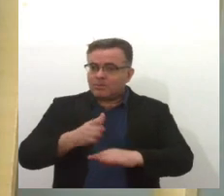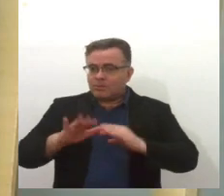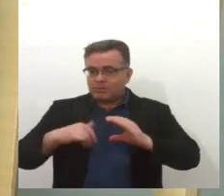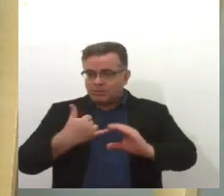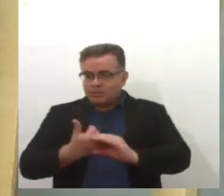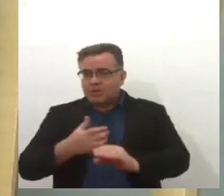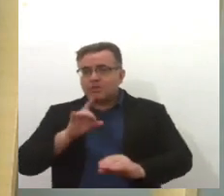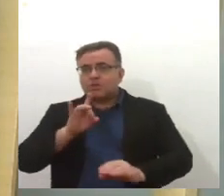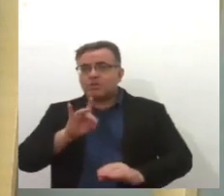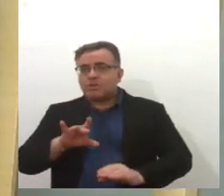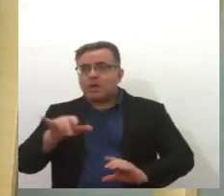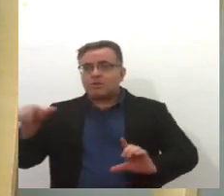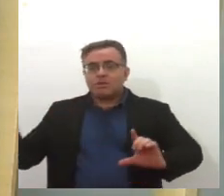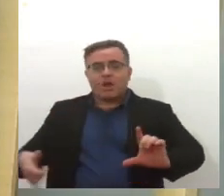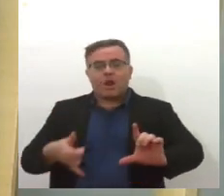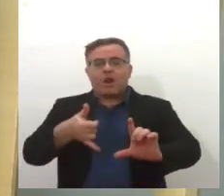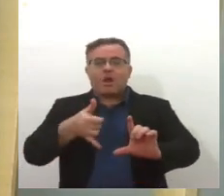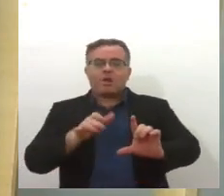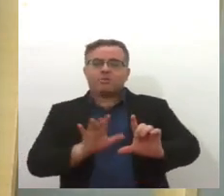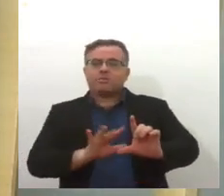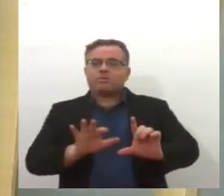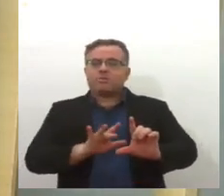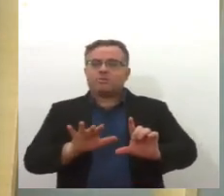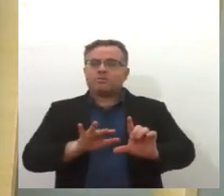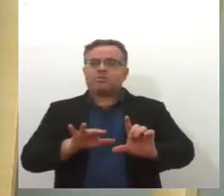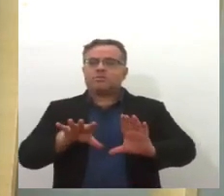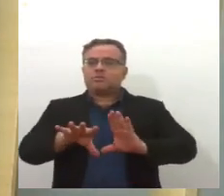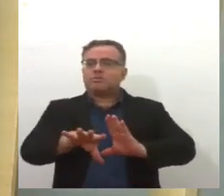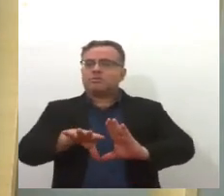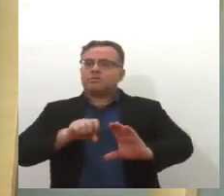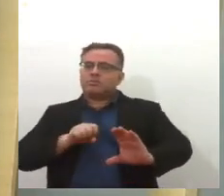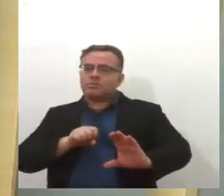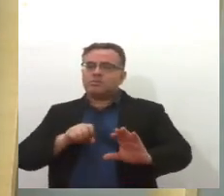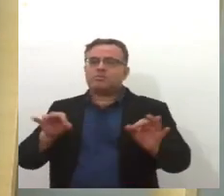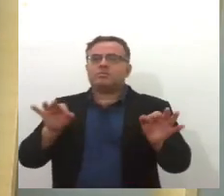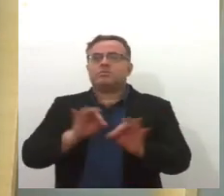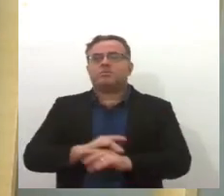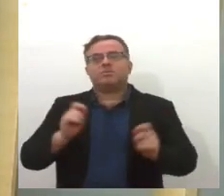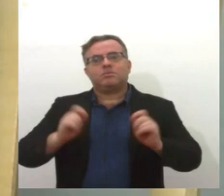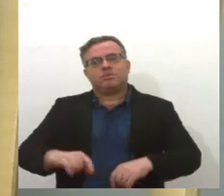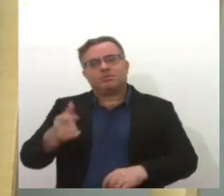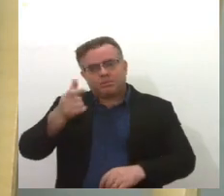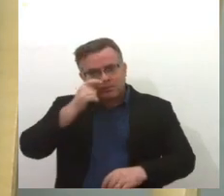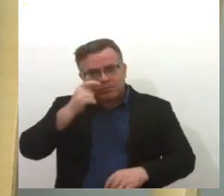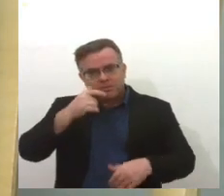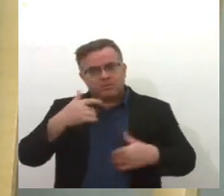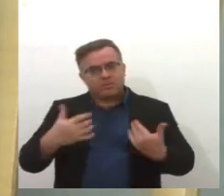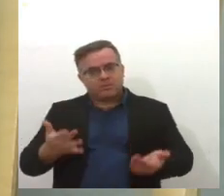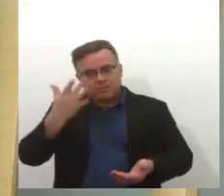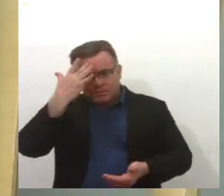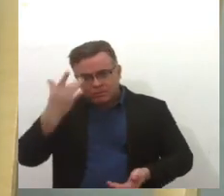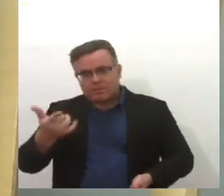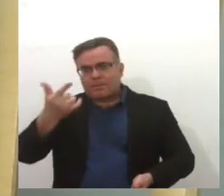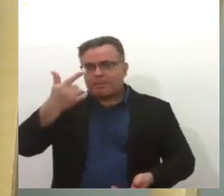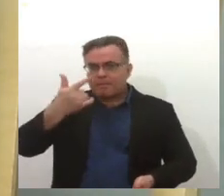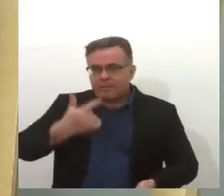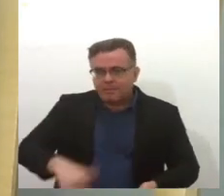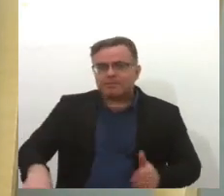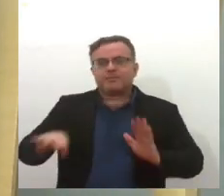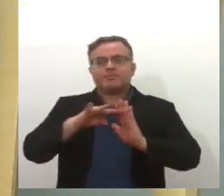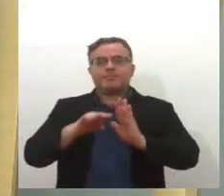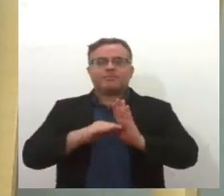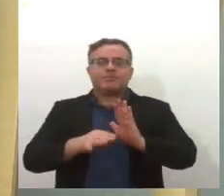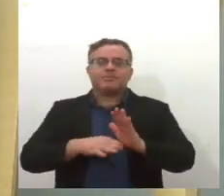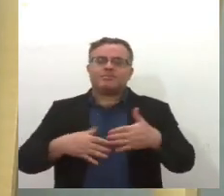posicionar a câmera do seu celular no QR Code, que aparece do seu lado esquerdo, no canto inferior da tela. Amanhã tem mais Congresso em Pauta e eu